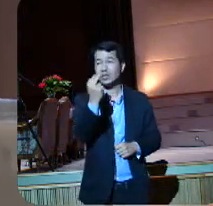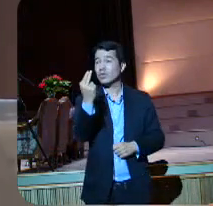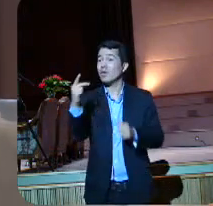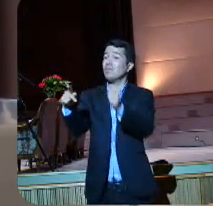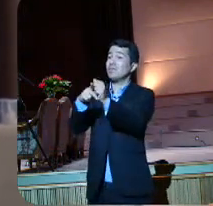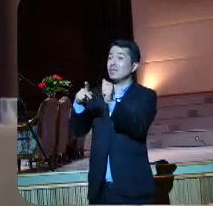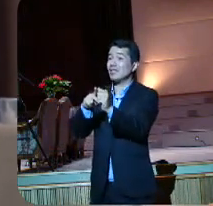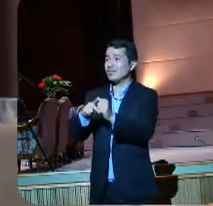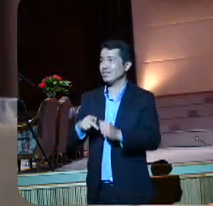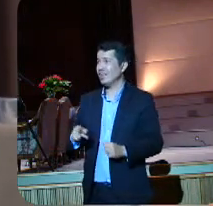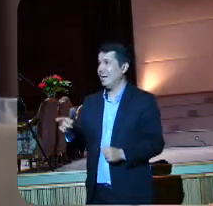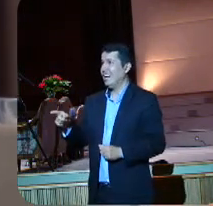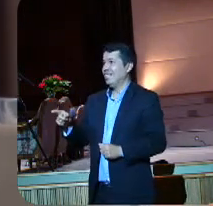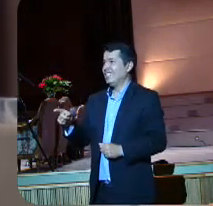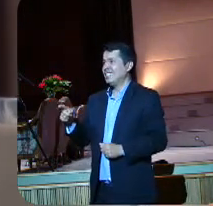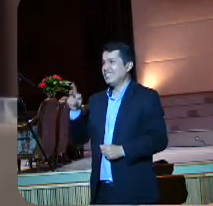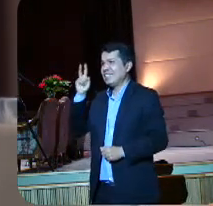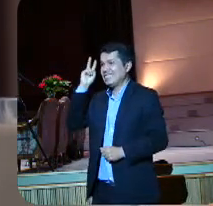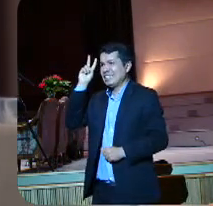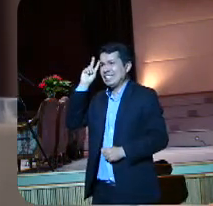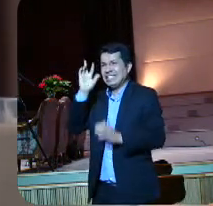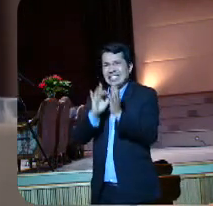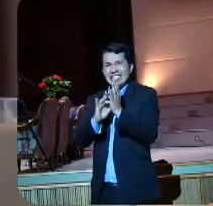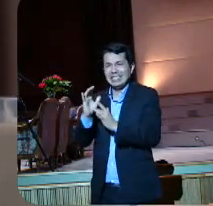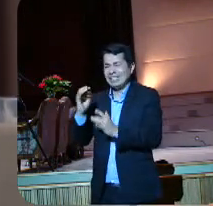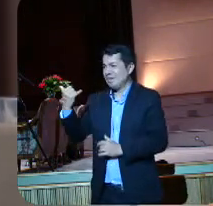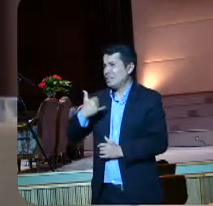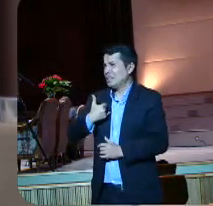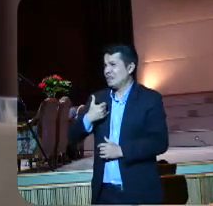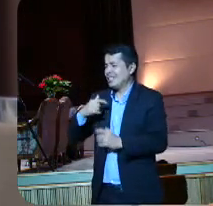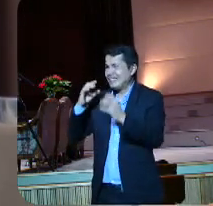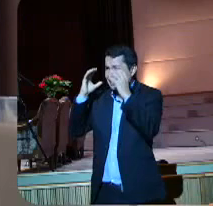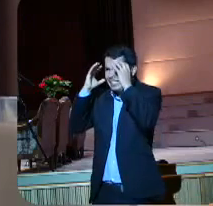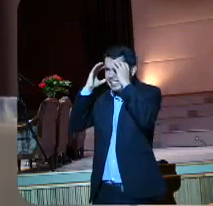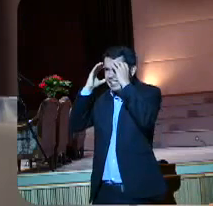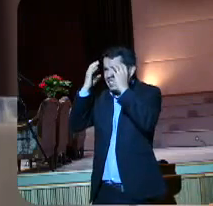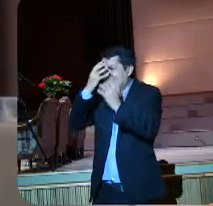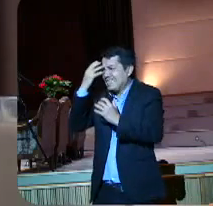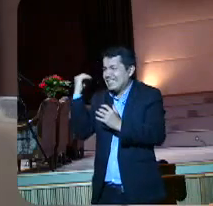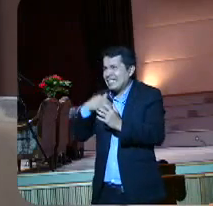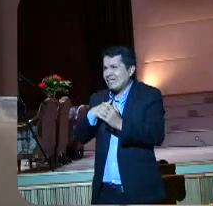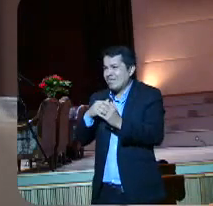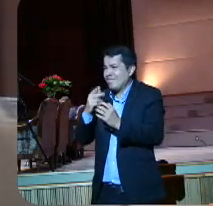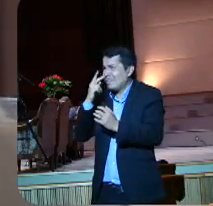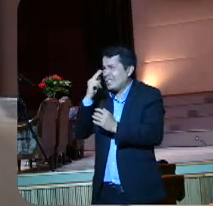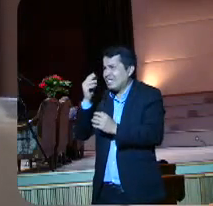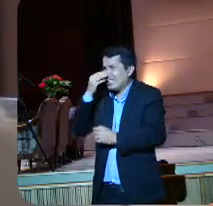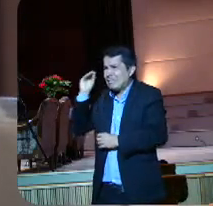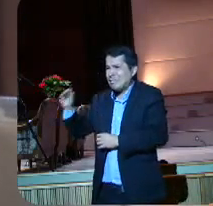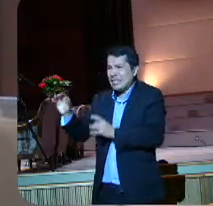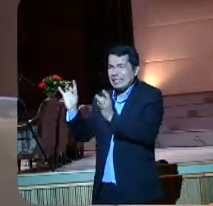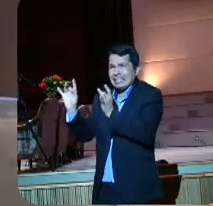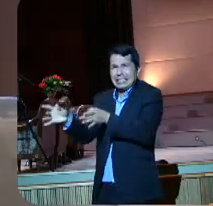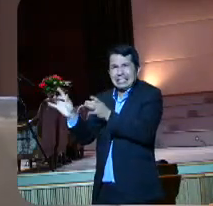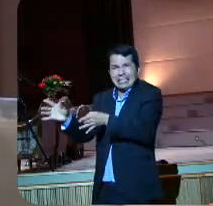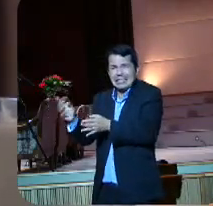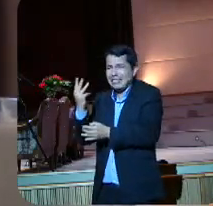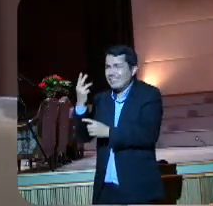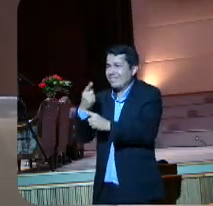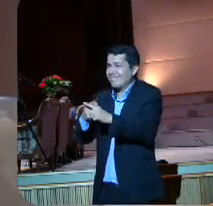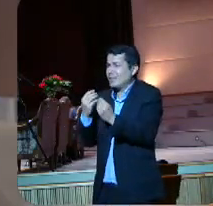e submisso ao propósito de Deus que se vence. E o interessante é que esse